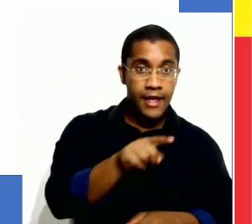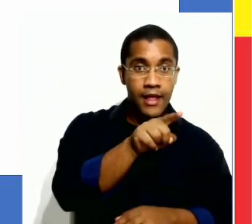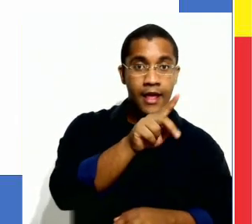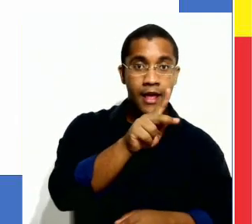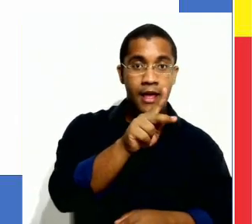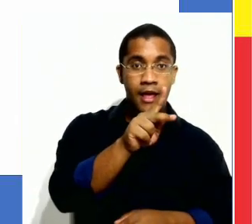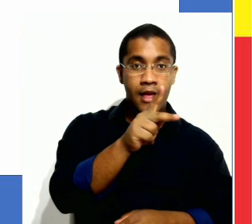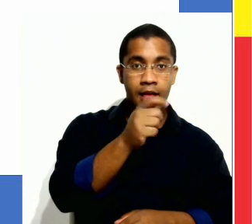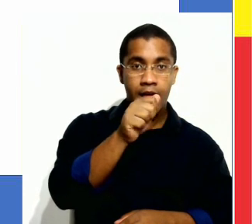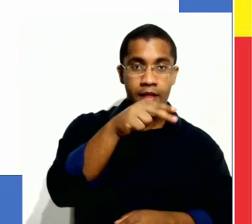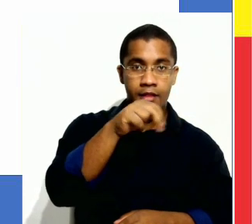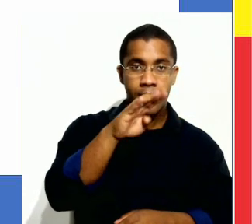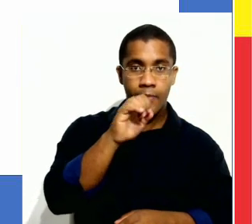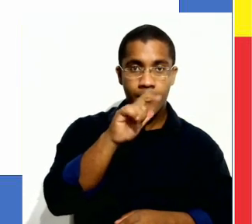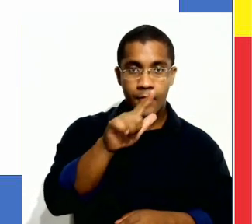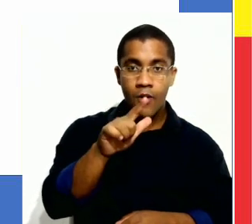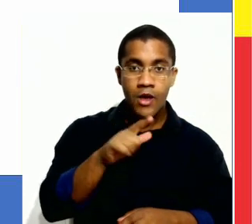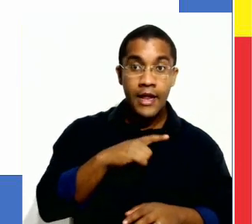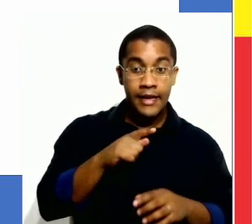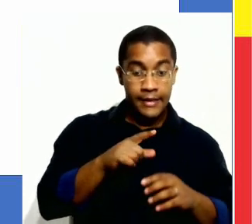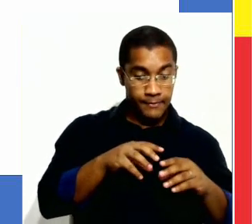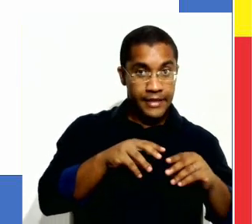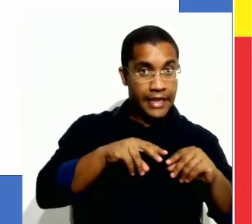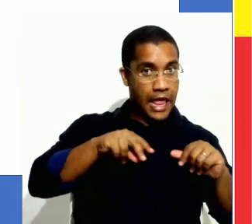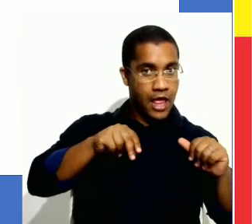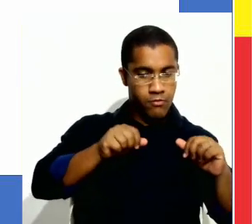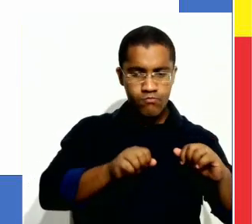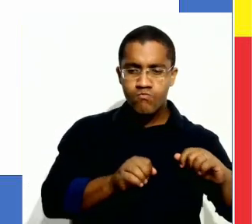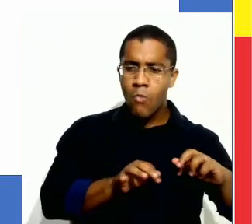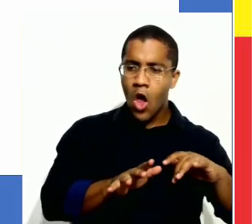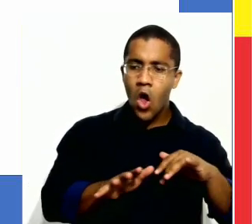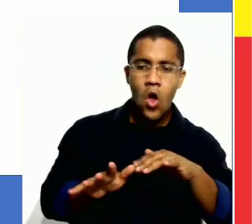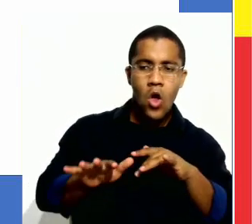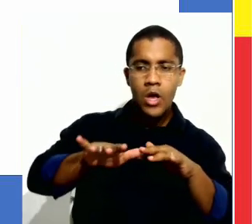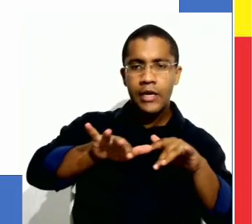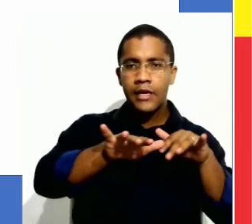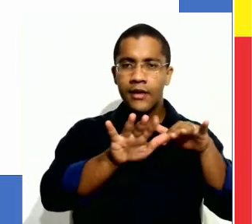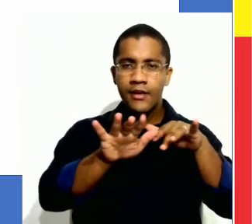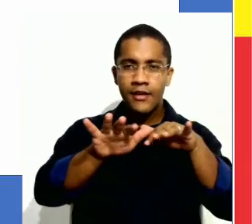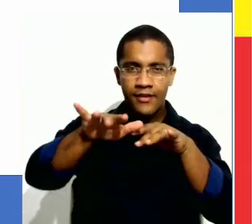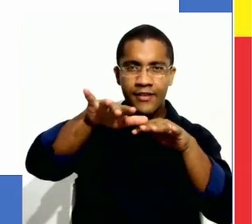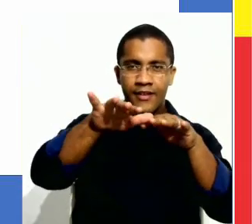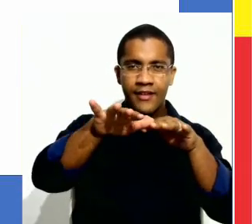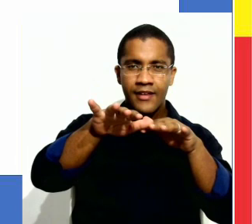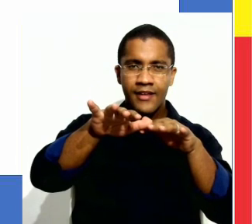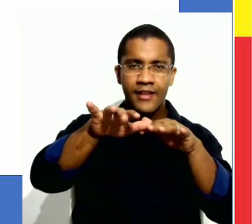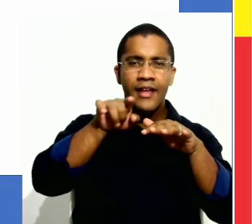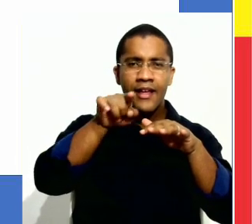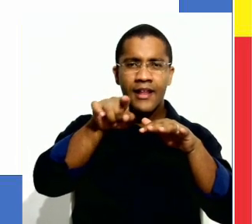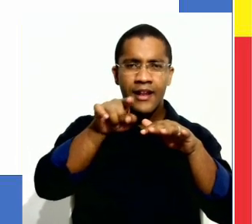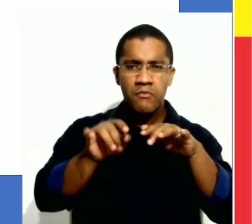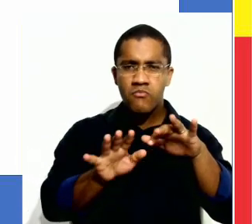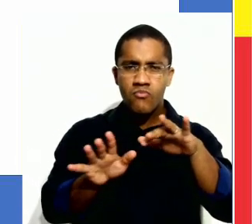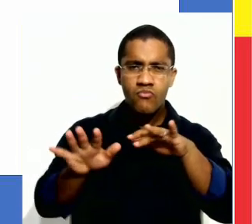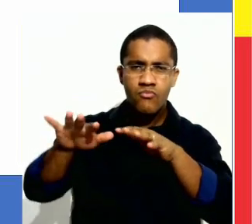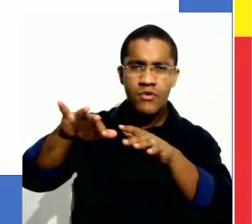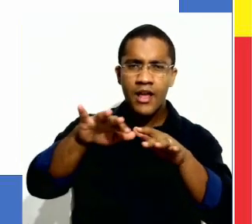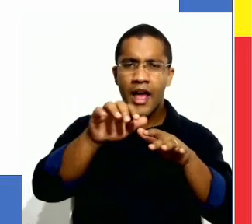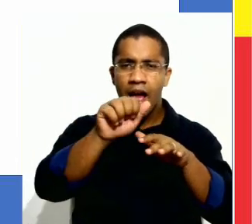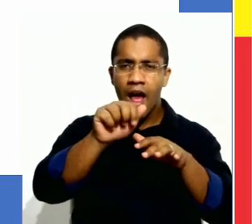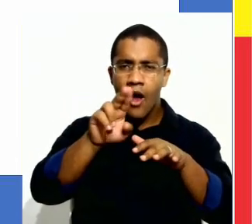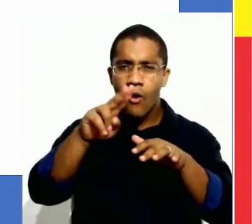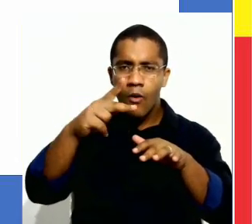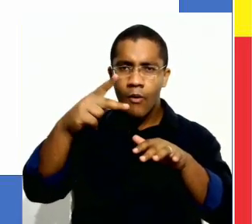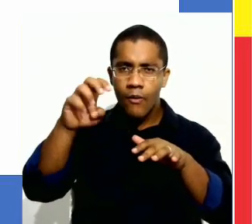Aníbal marchou então por terra, pelos Alpes, cordilheira